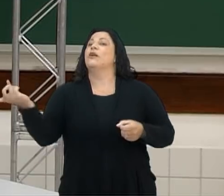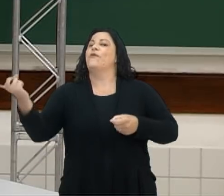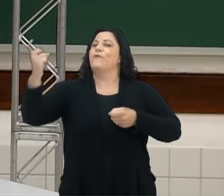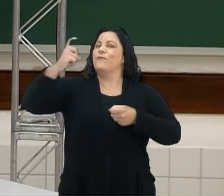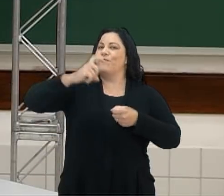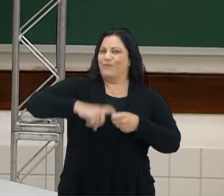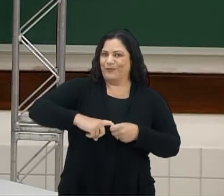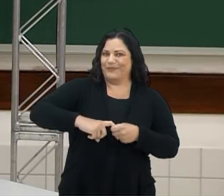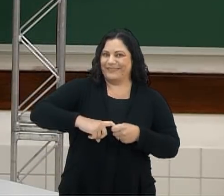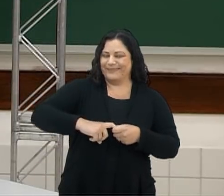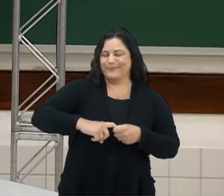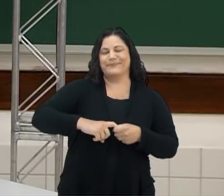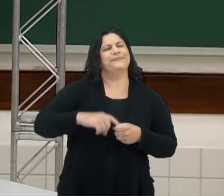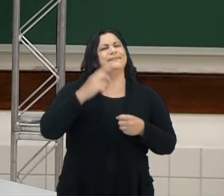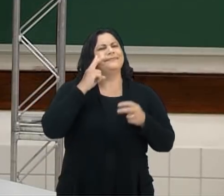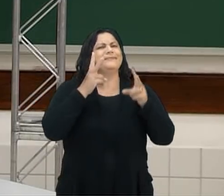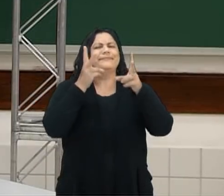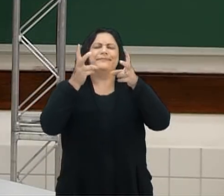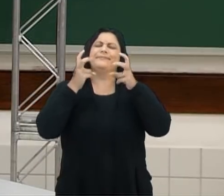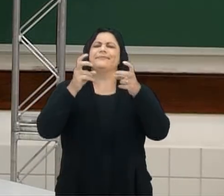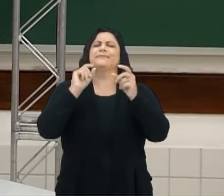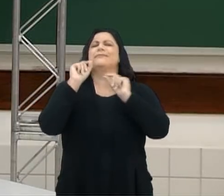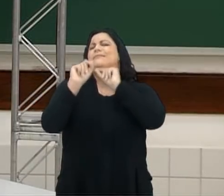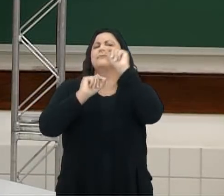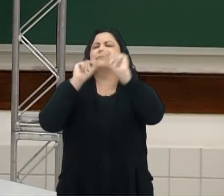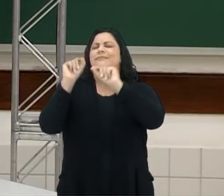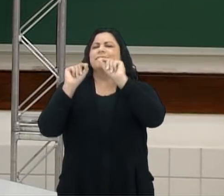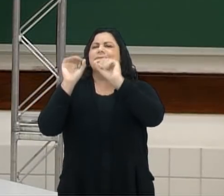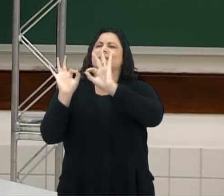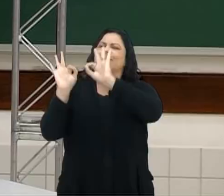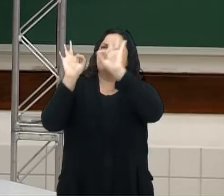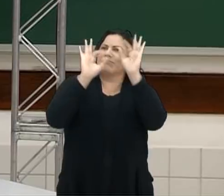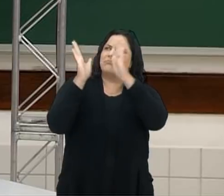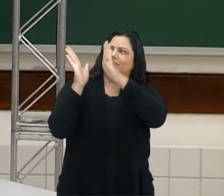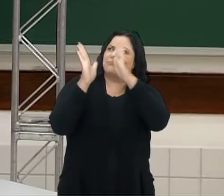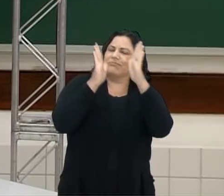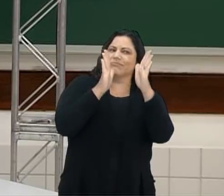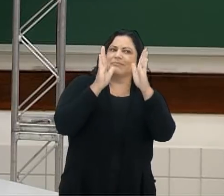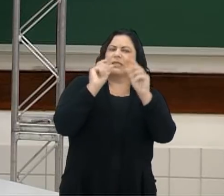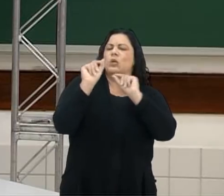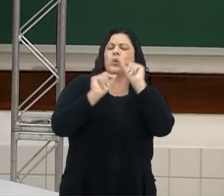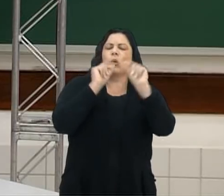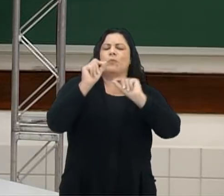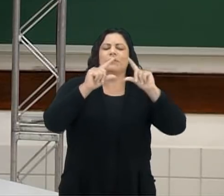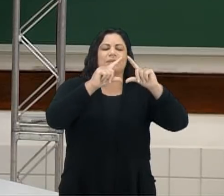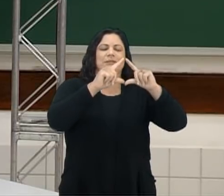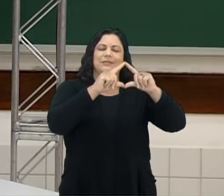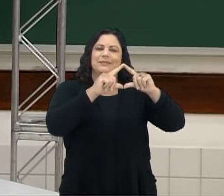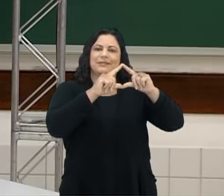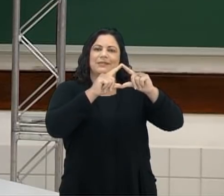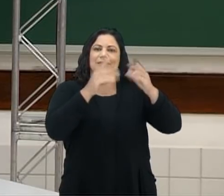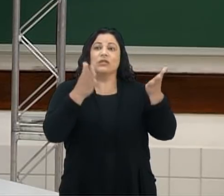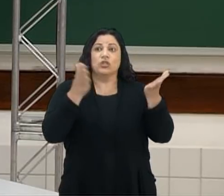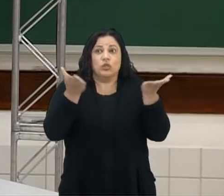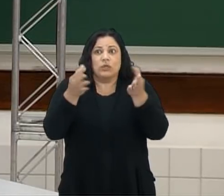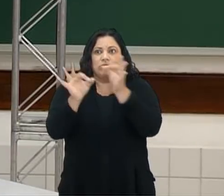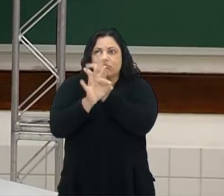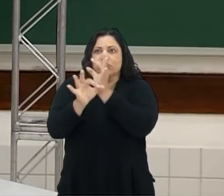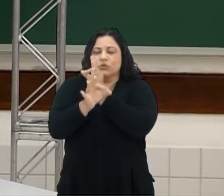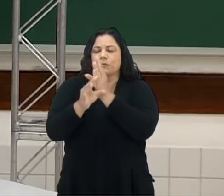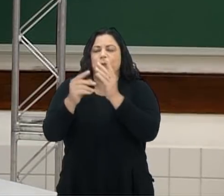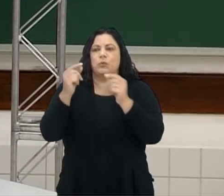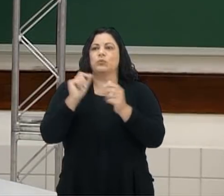Voltamos, vamos dar uma olhada então como fica a resolução desse triângulo, tá? Aqui eu deixei ele pronto para vocês, mas eu vou construir